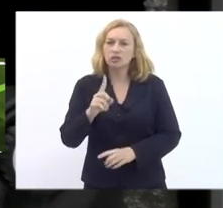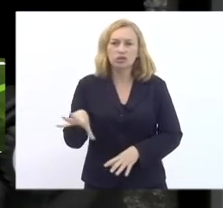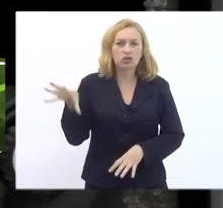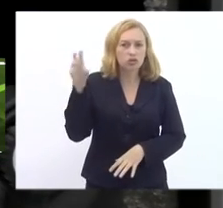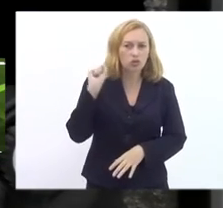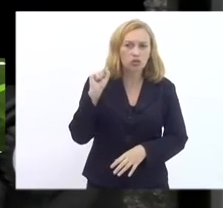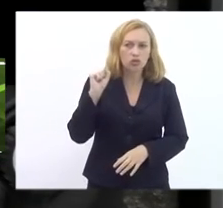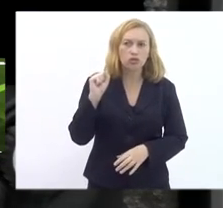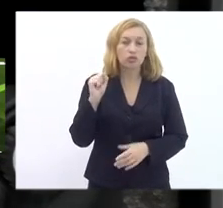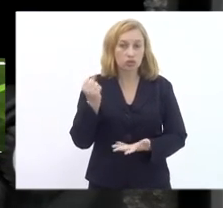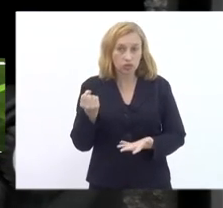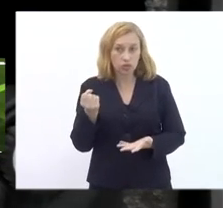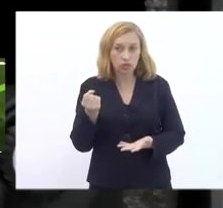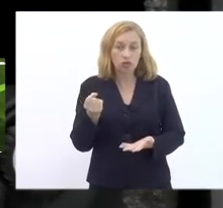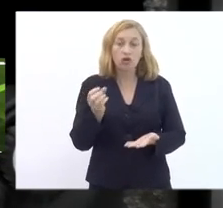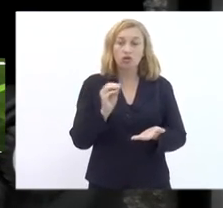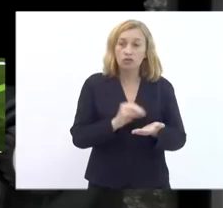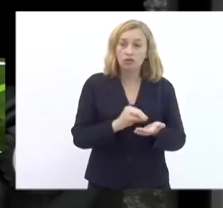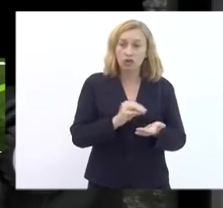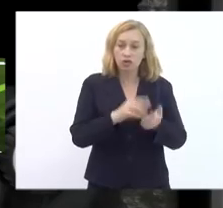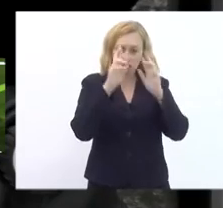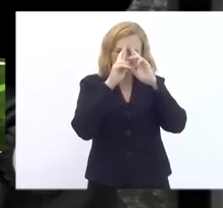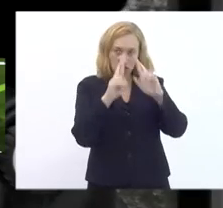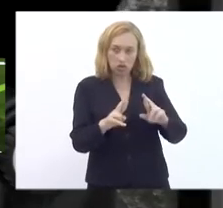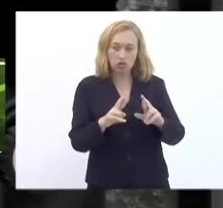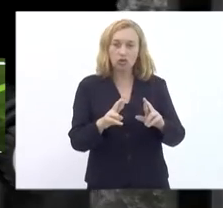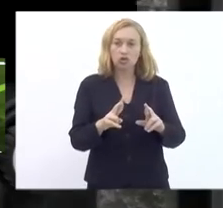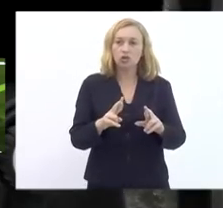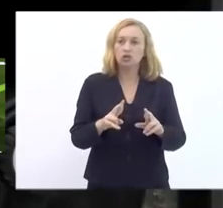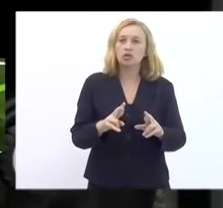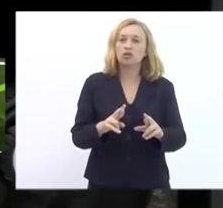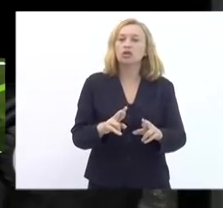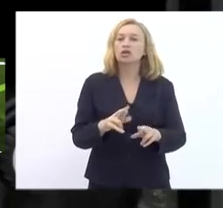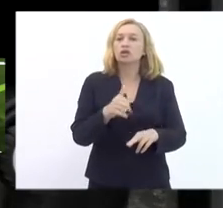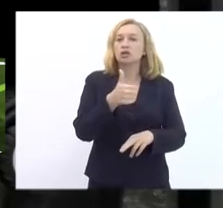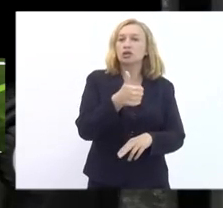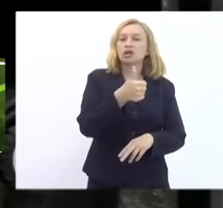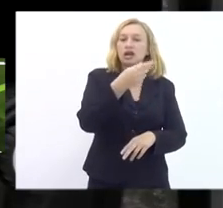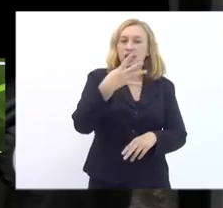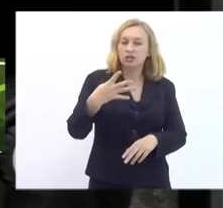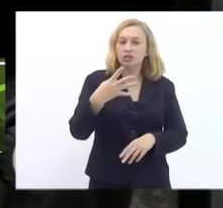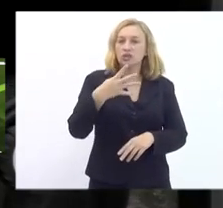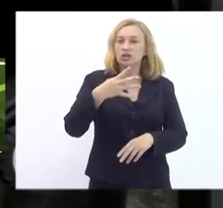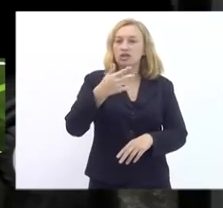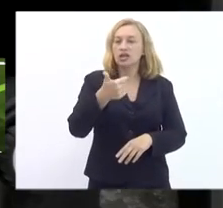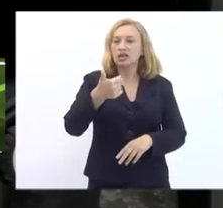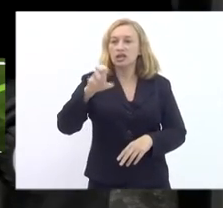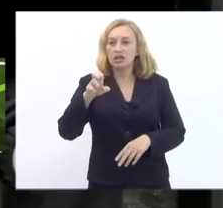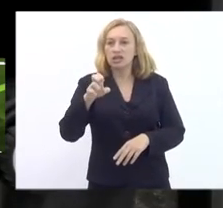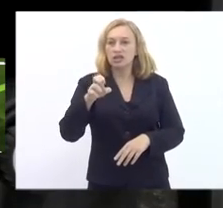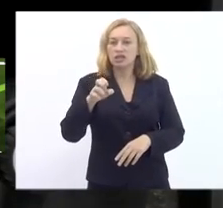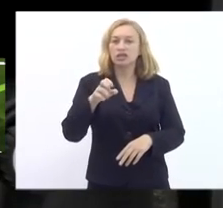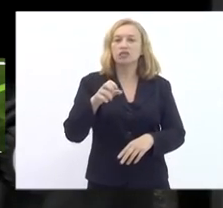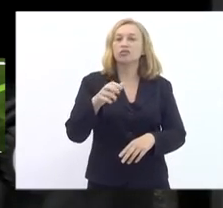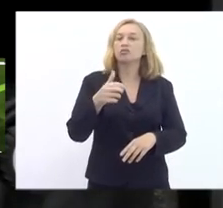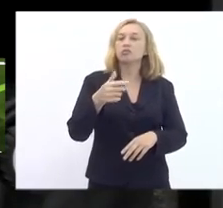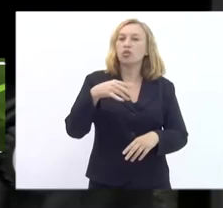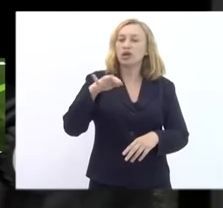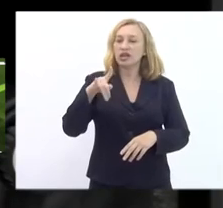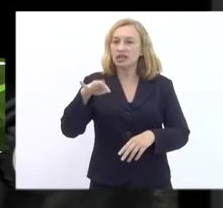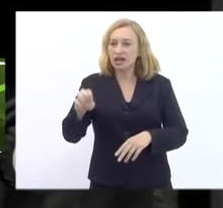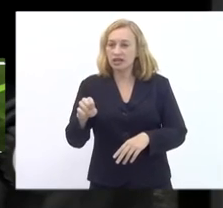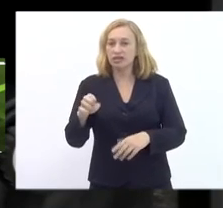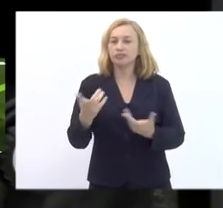em flagrante desrespeito aos artigos 14 e 15 da Lei Federal de Mobilidade. O Conselho de